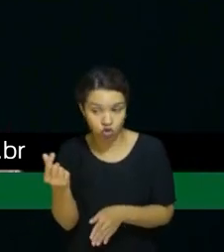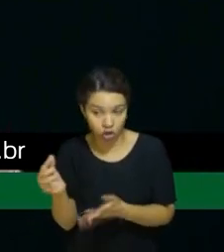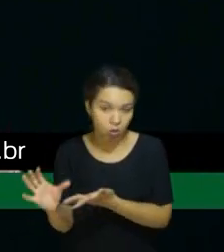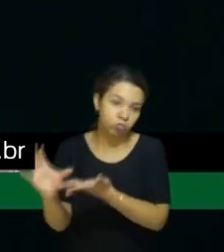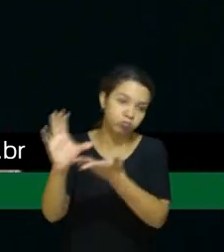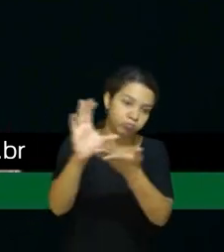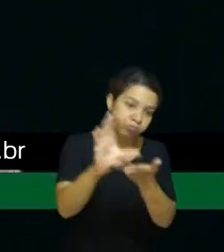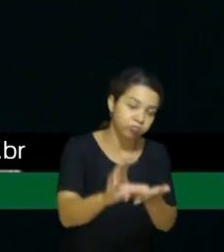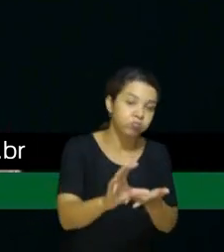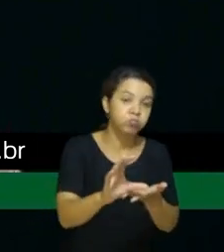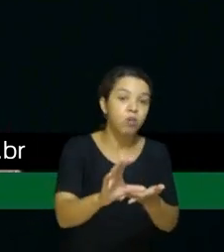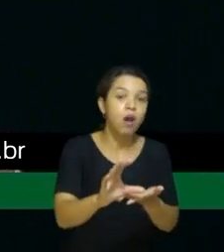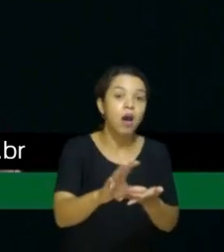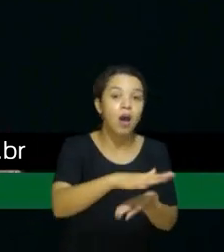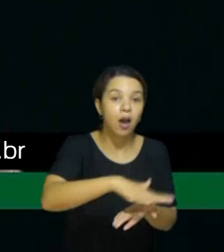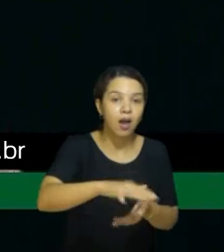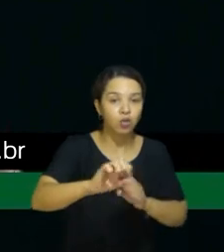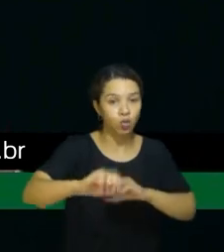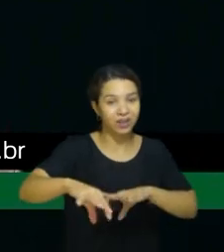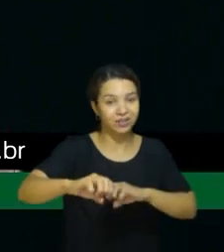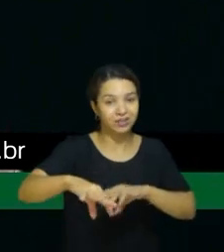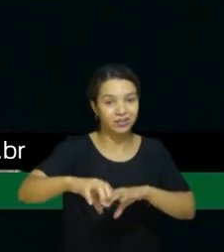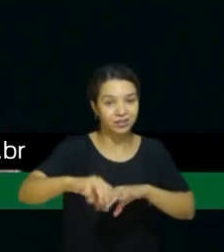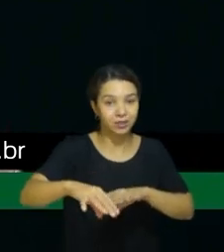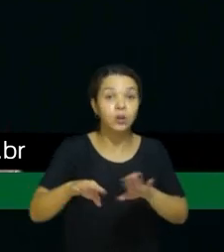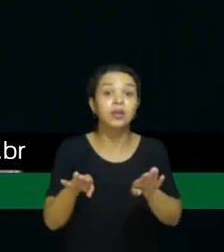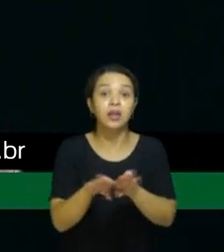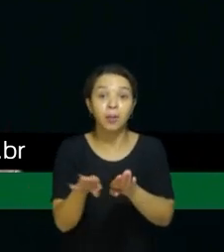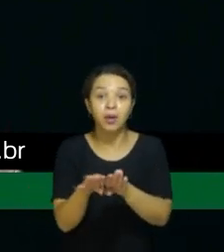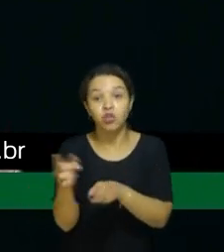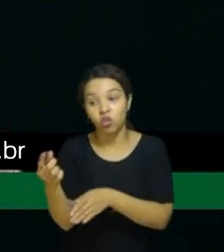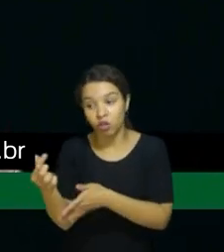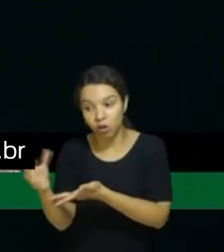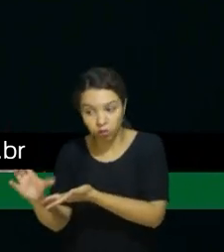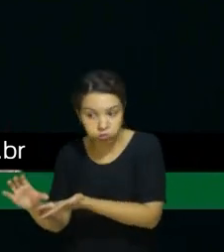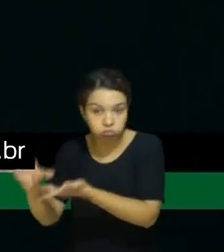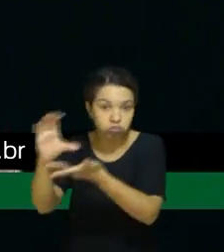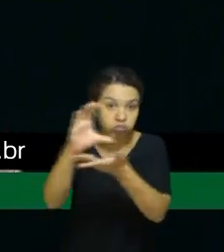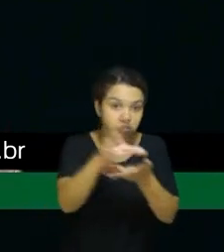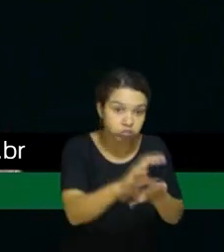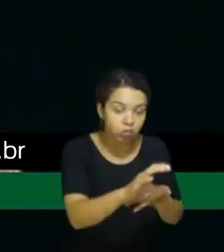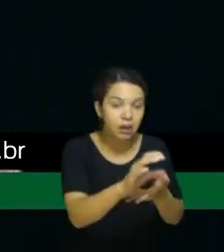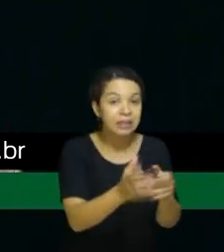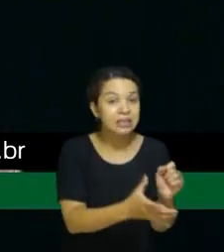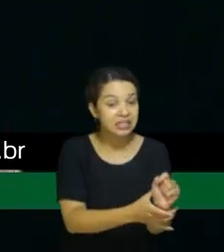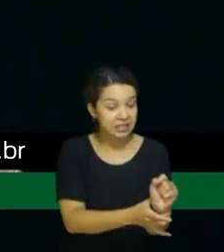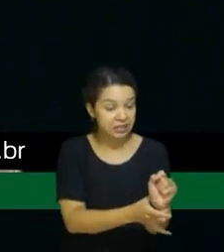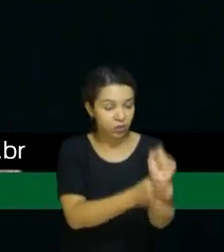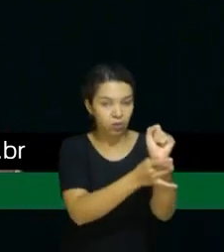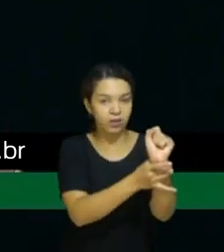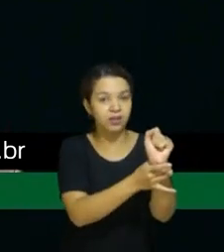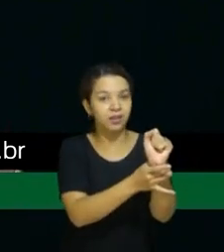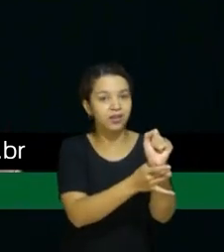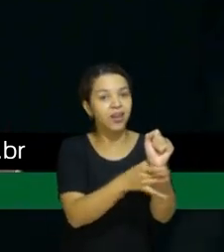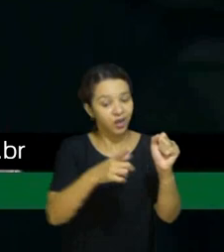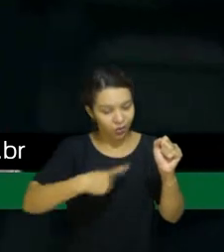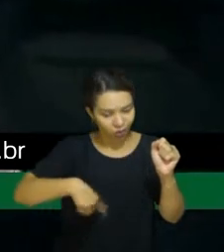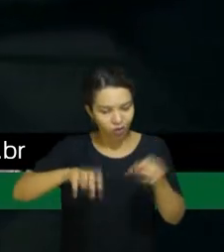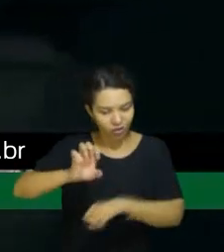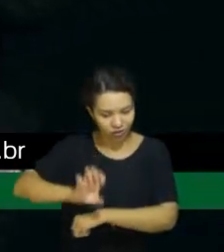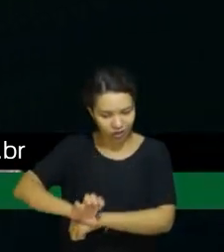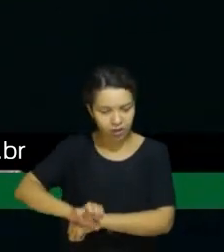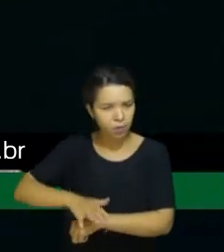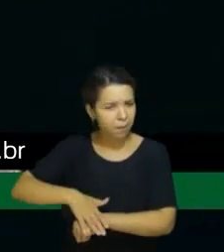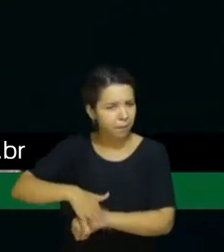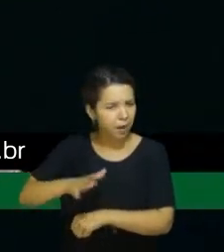investimentos muito importantes nas Forças de segurança pública aqui da cidade já que temos o estado mais seguro do Brasil e porque não vamos